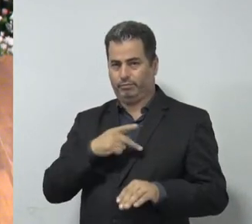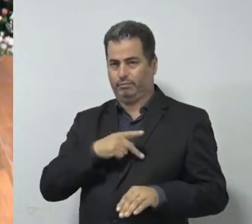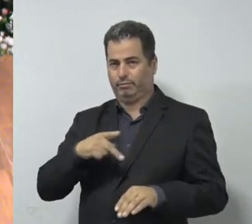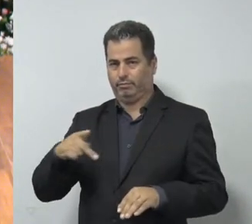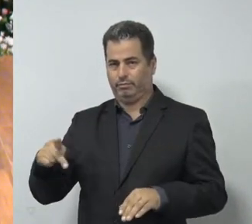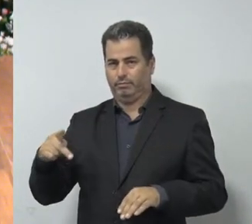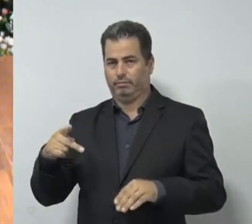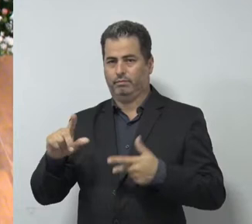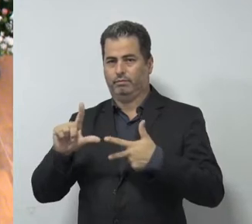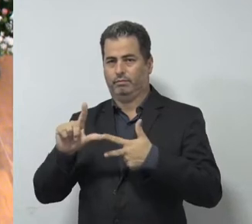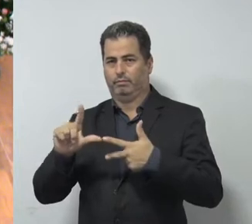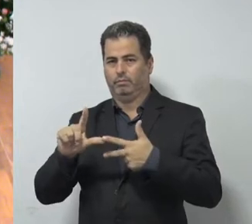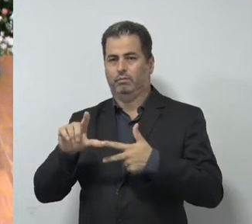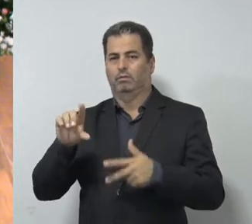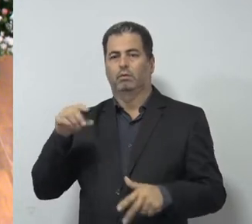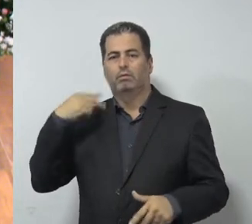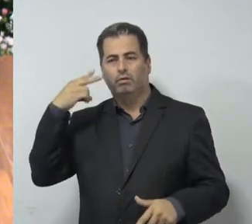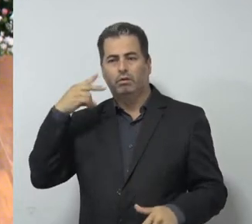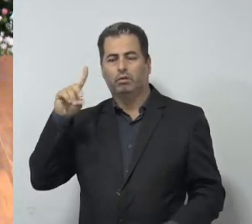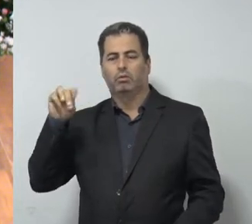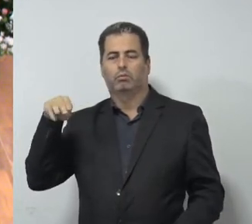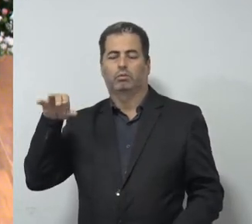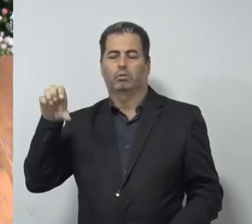casa, vereador Domingos Paula.